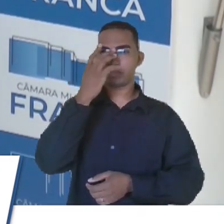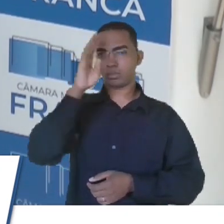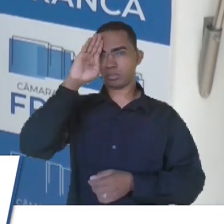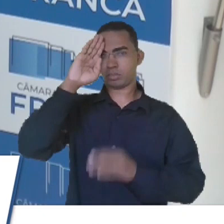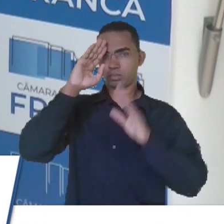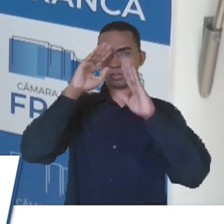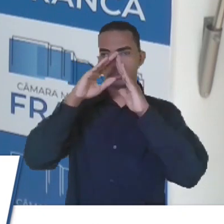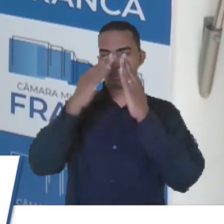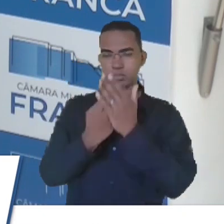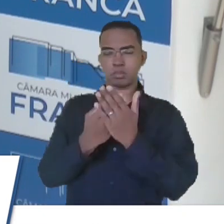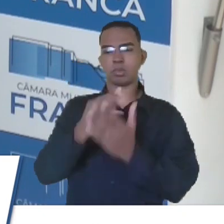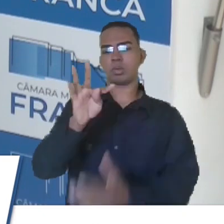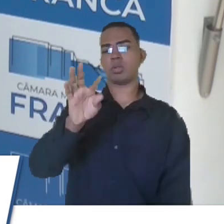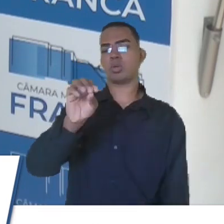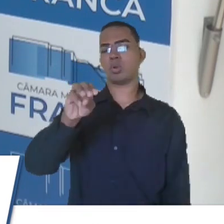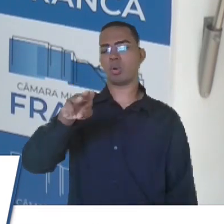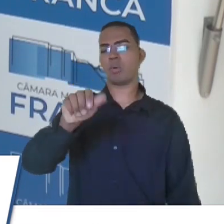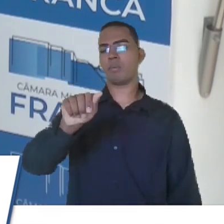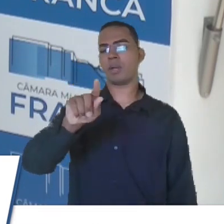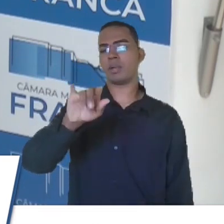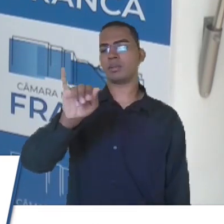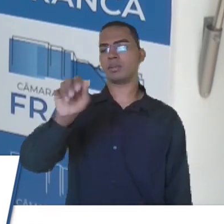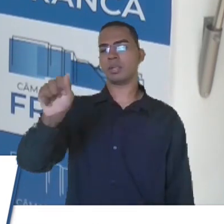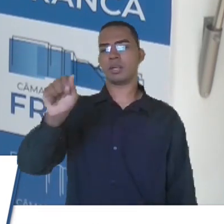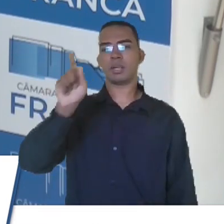Tomásia, em São Paulo,